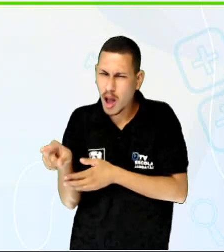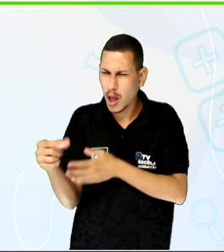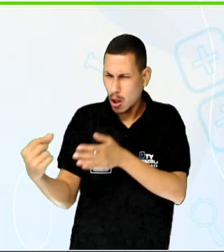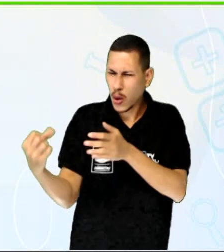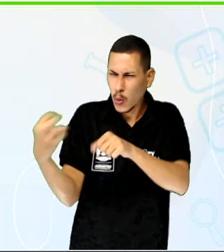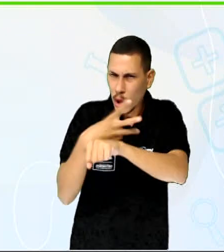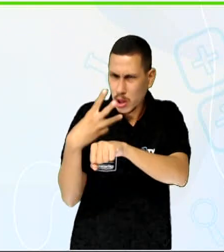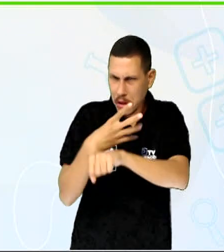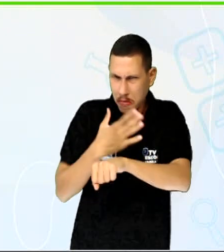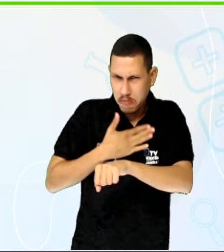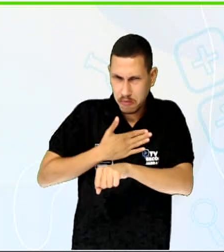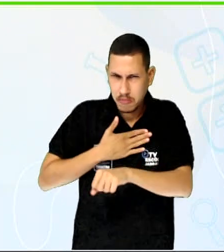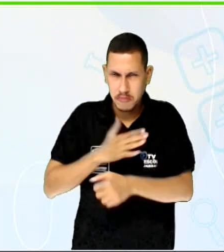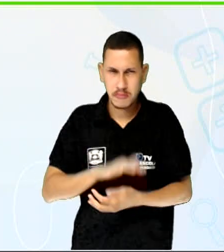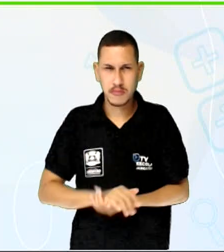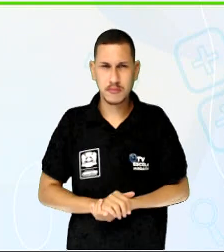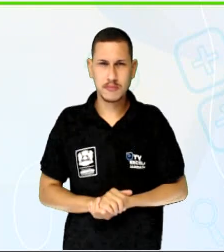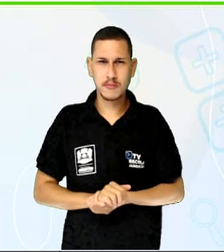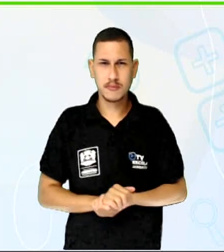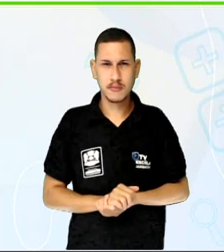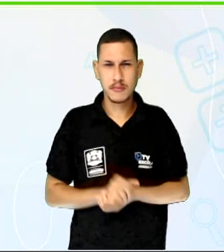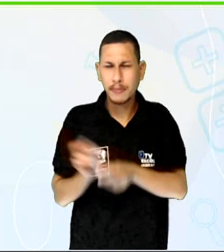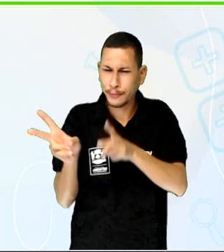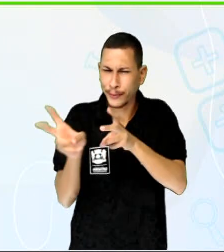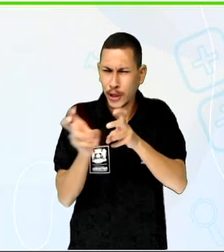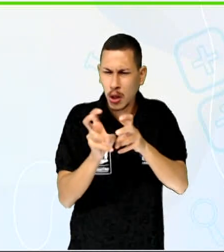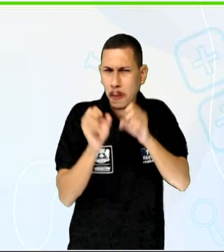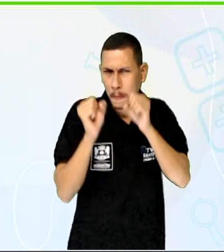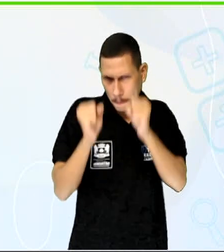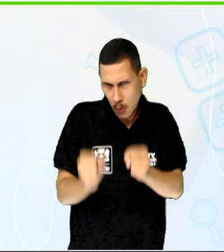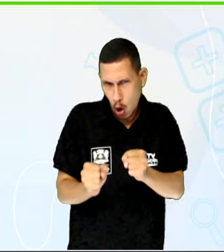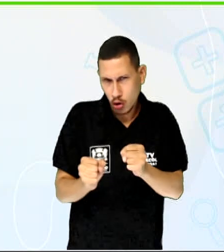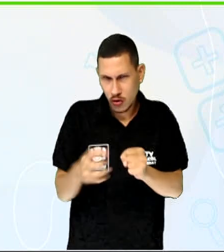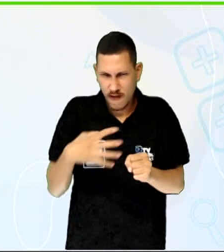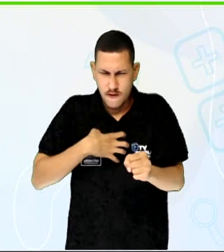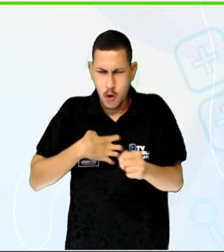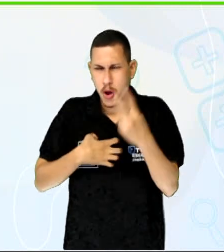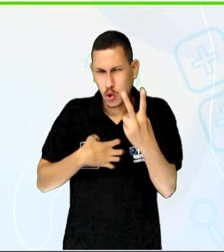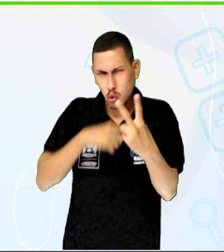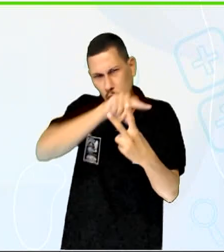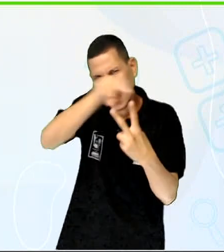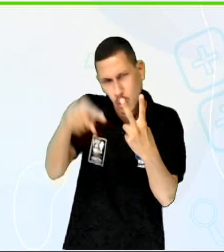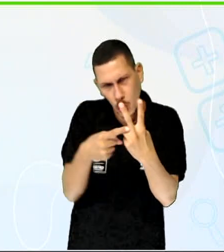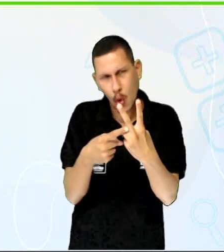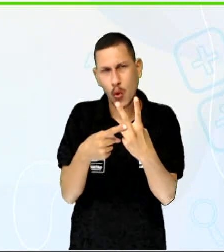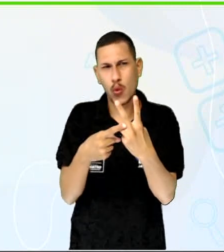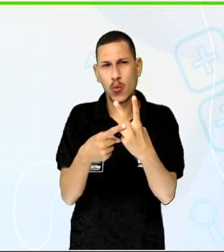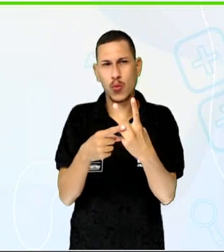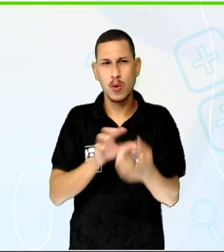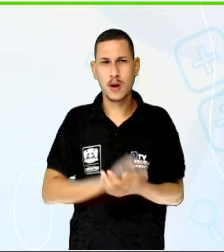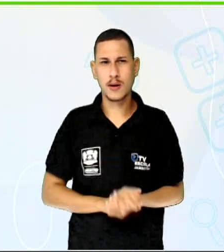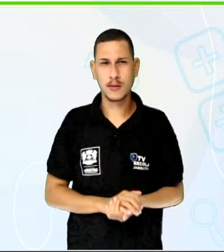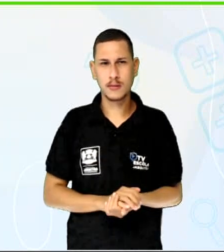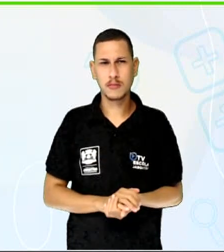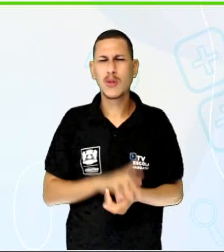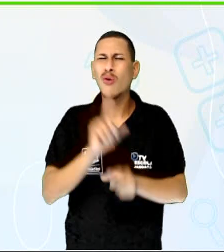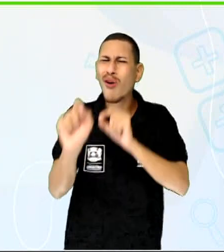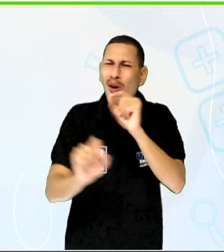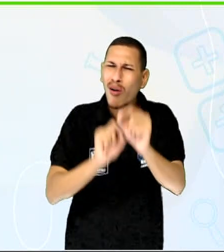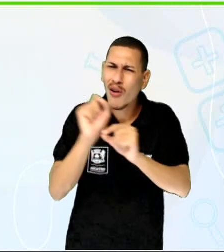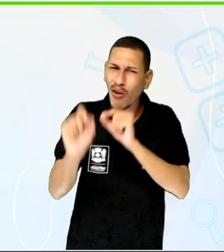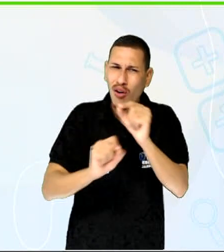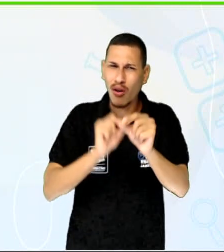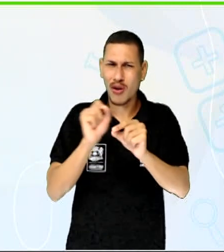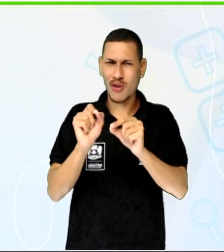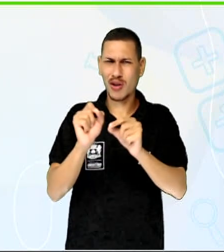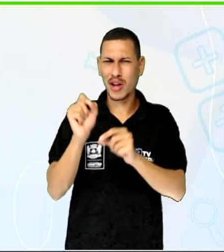me? Então, percebam que eu posso fazer dessas duas maneiras. What would you do if you